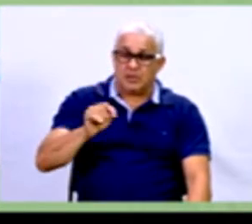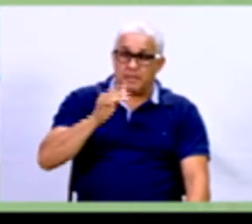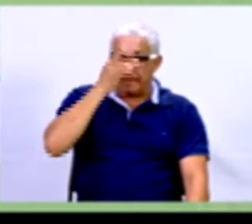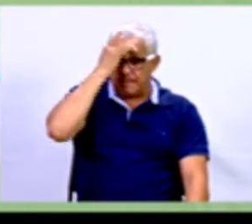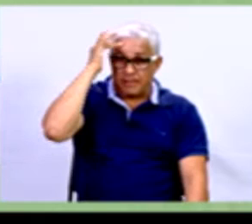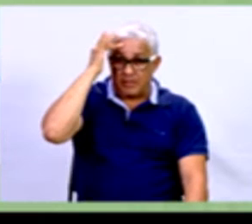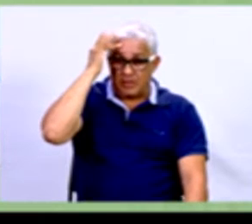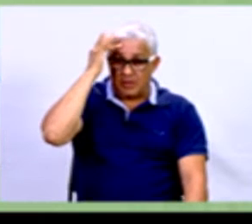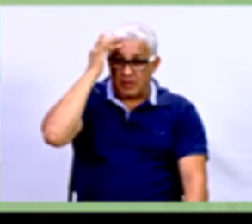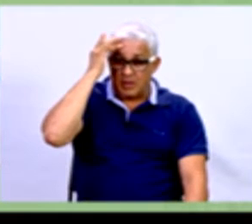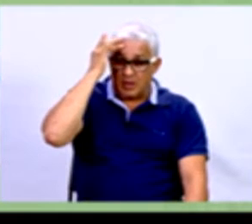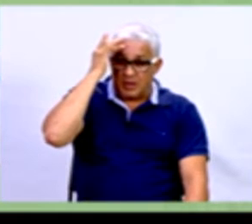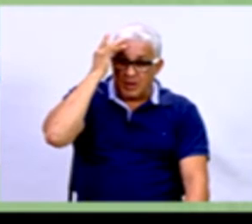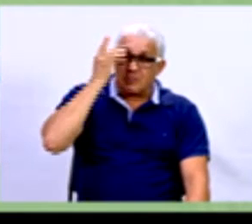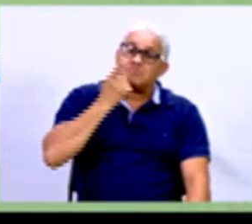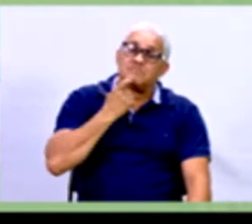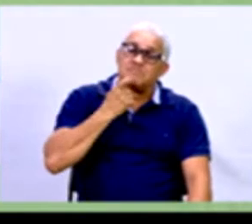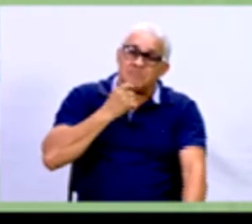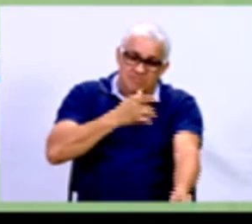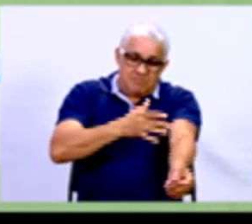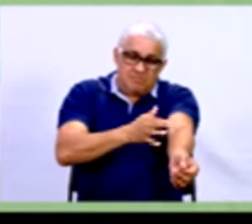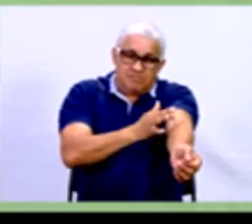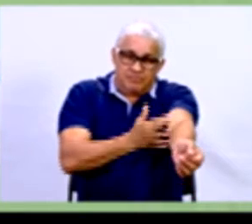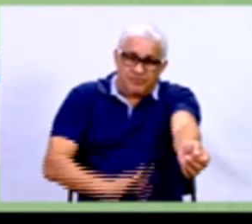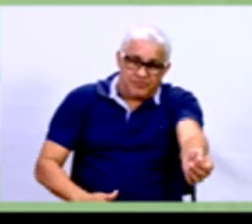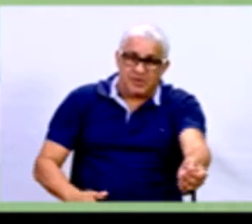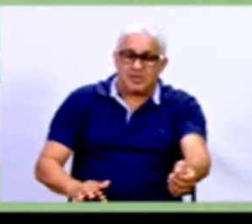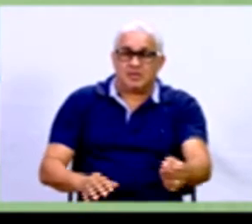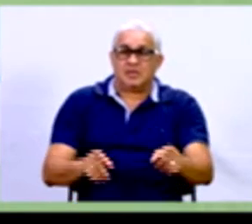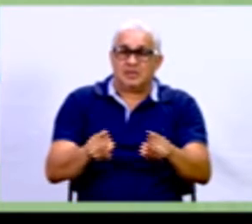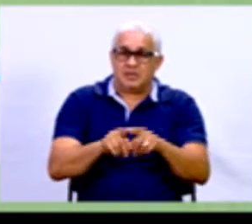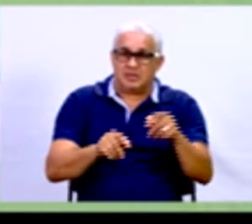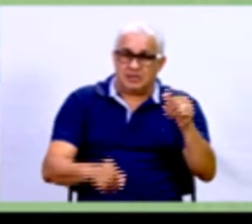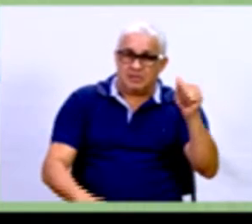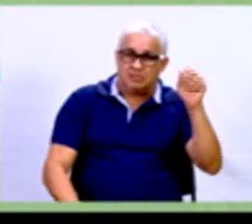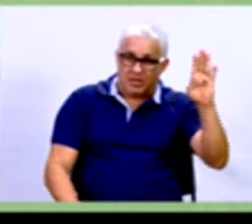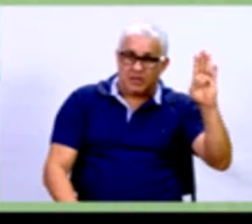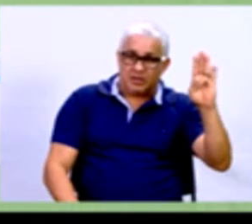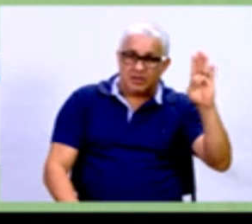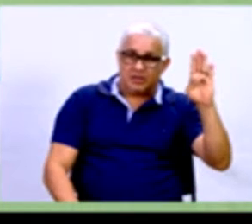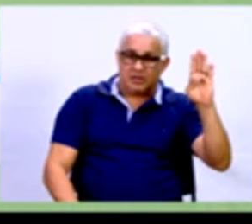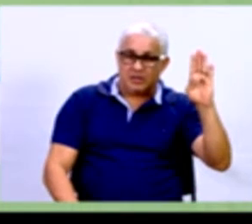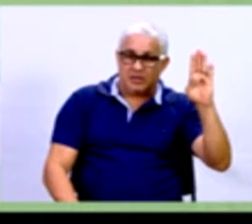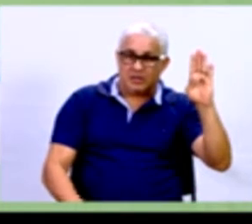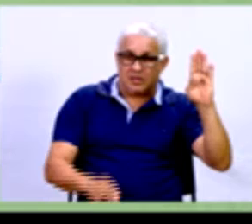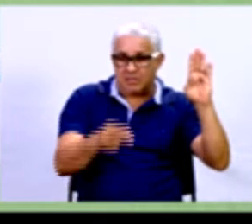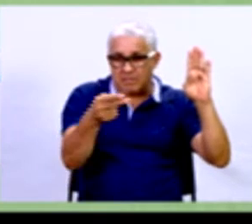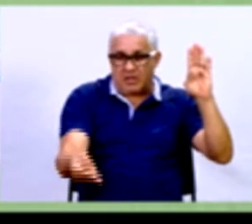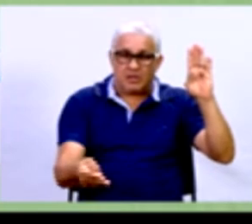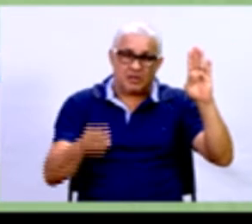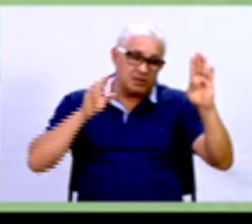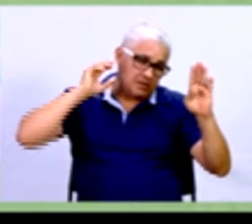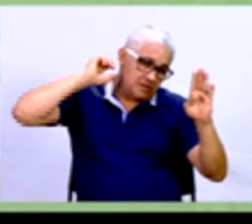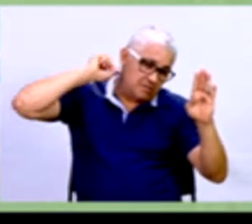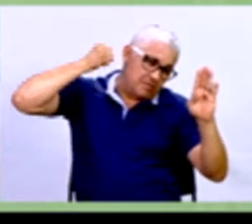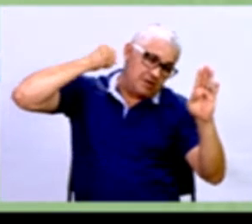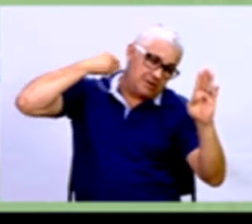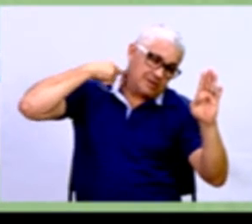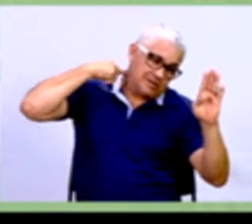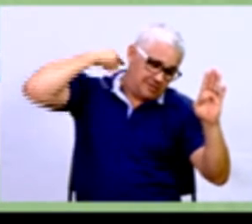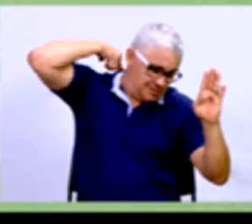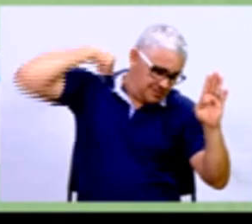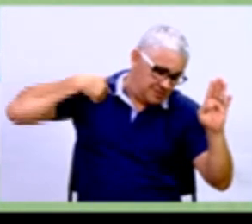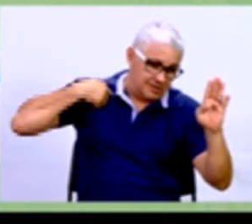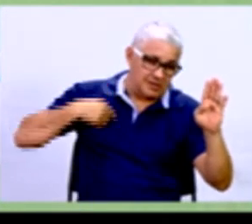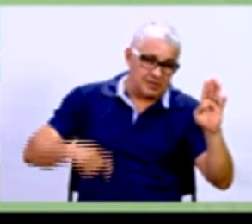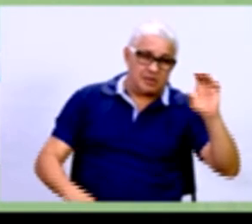hemorragia. B: as vítimas que estão com sinais de fratura no pescoço ou na espinha. C: as